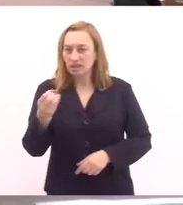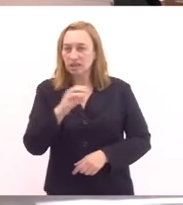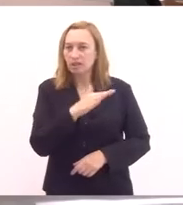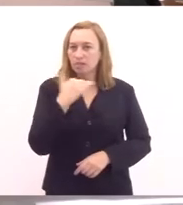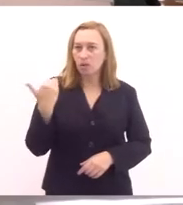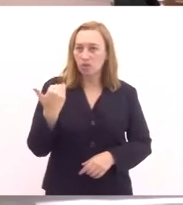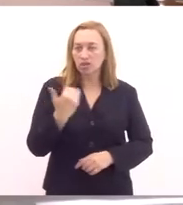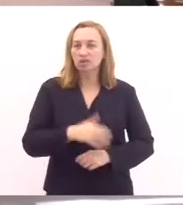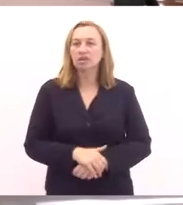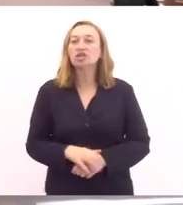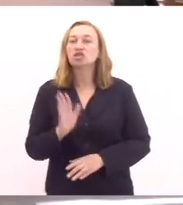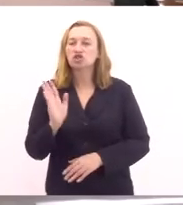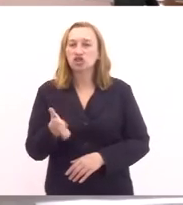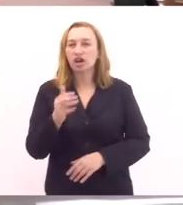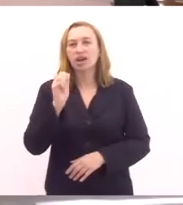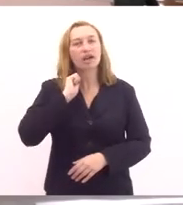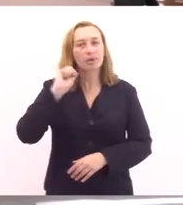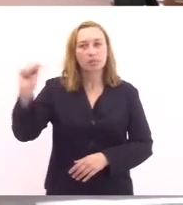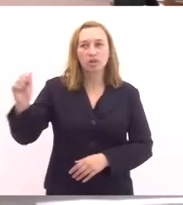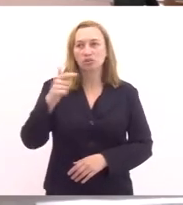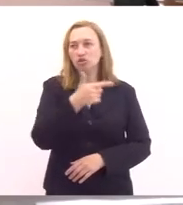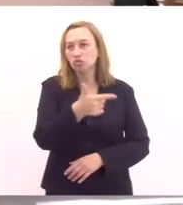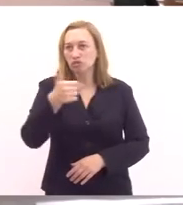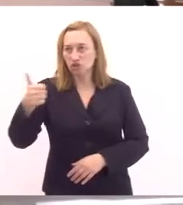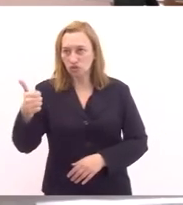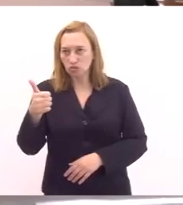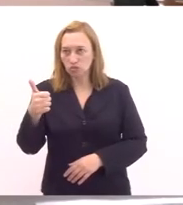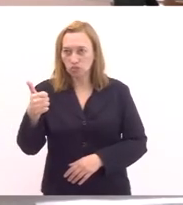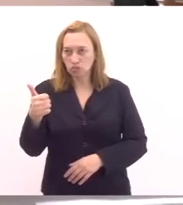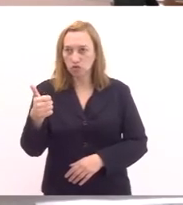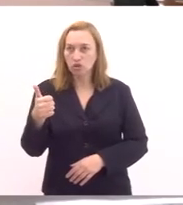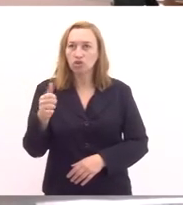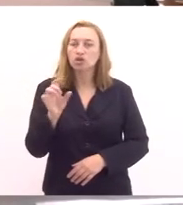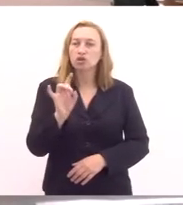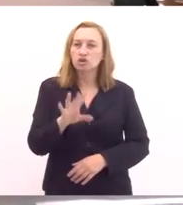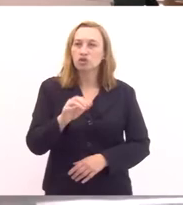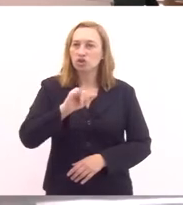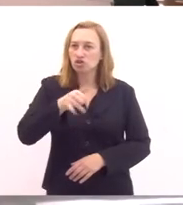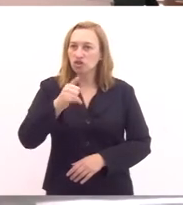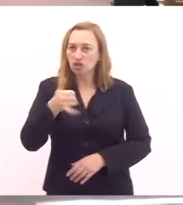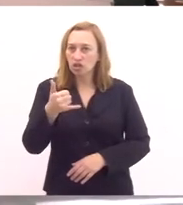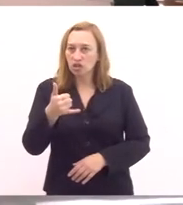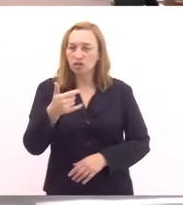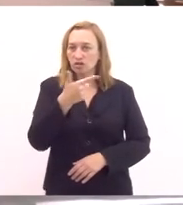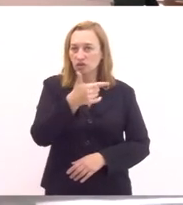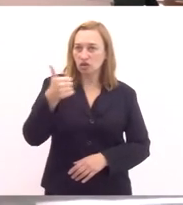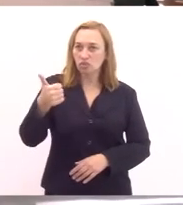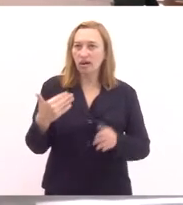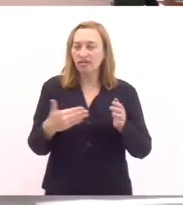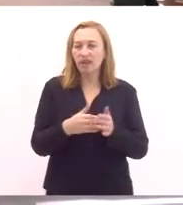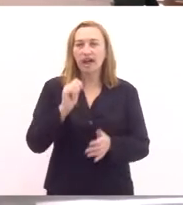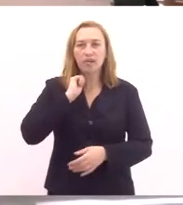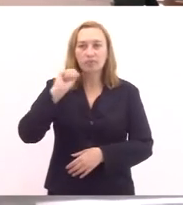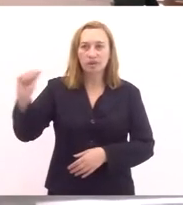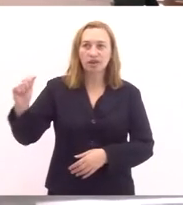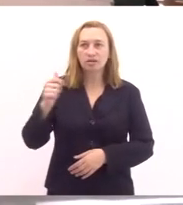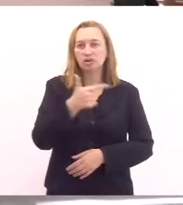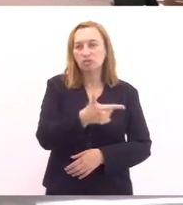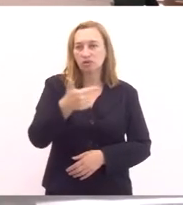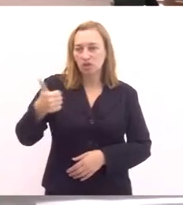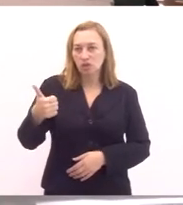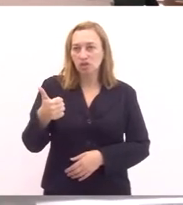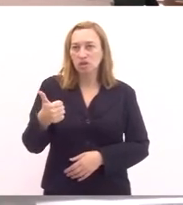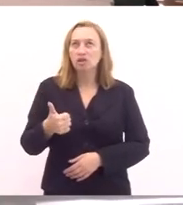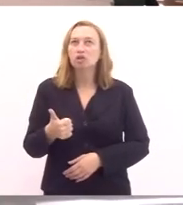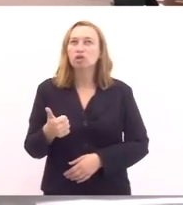já em abril de2001 e contamos pode Janeiro de 2021 Até abril de 2021